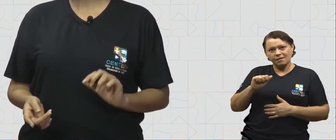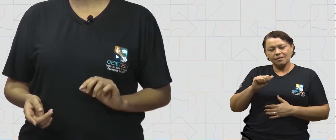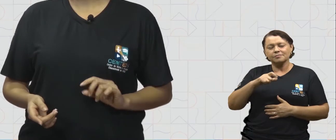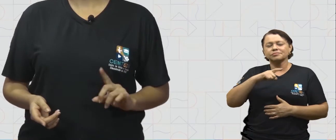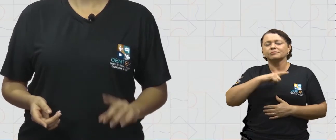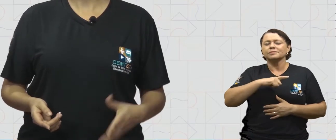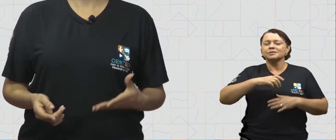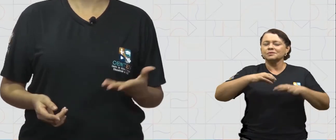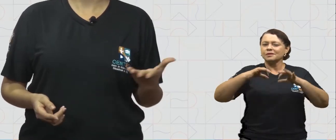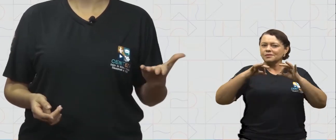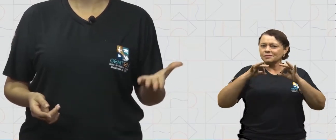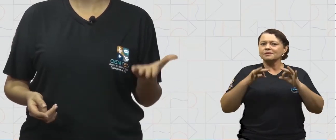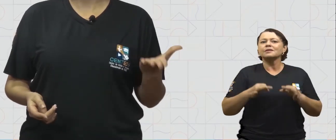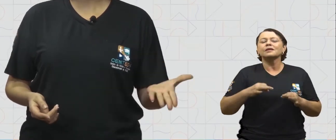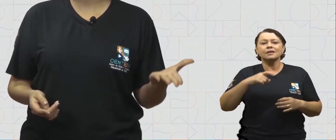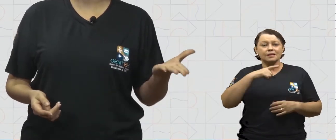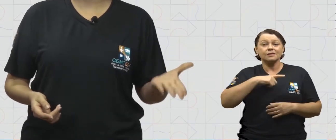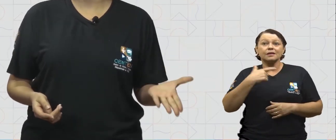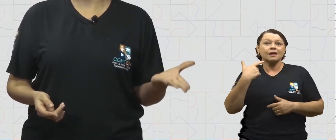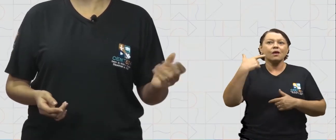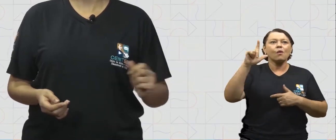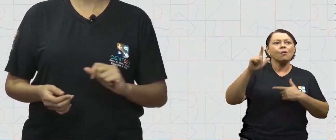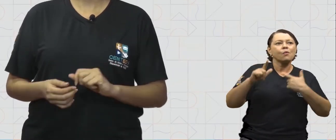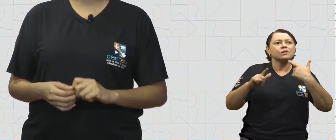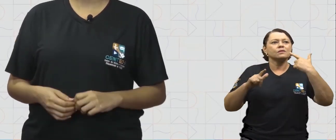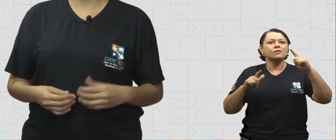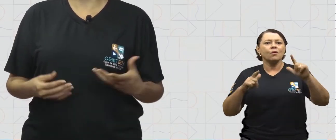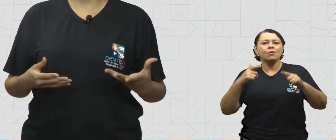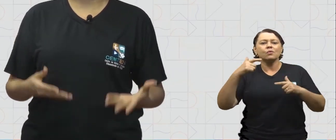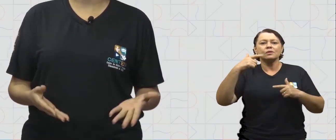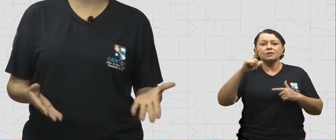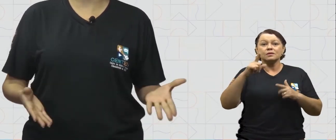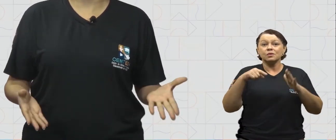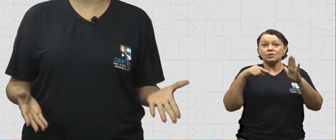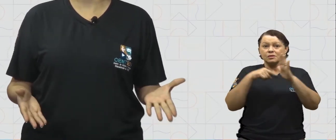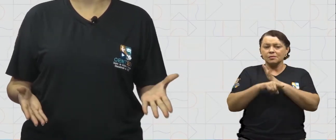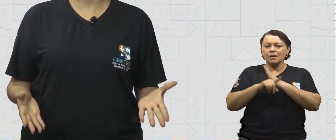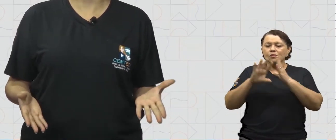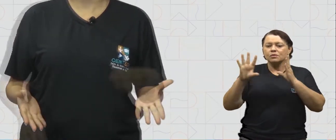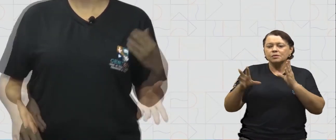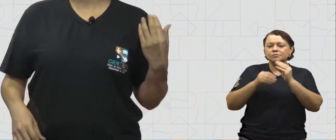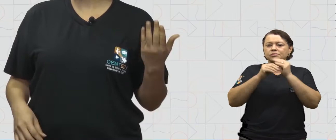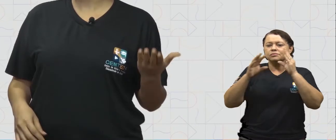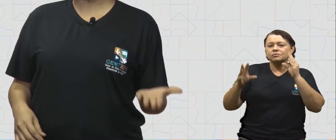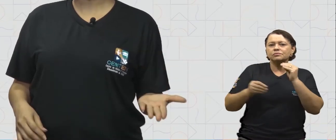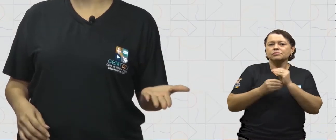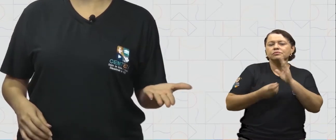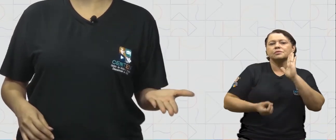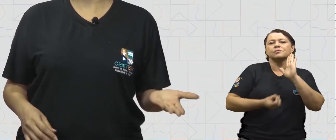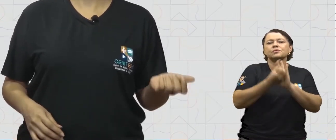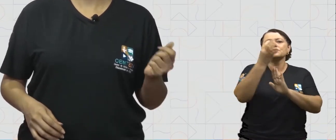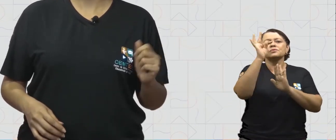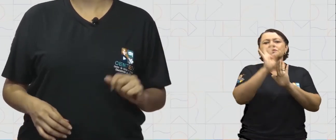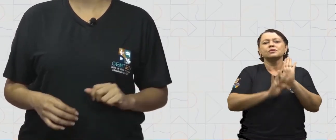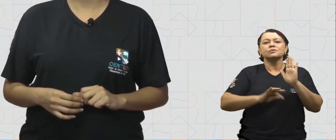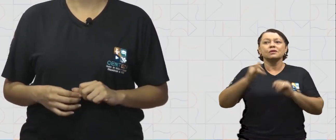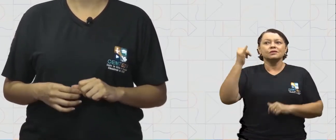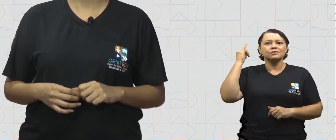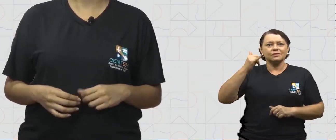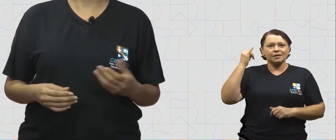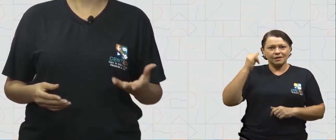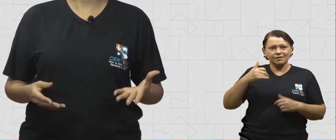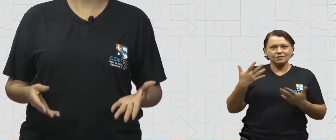E tenho certeza de que haverá mais perguntas para criarmos então o nosso texto narrativo. Responda comigo que a roda